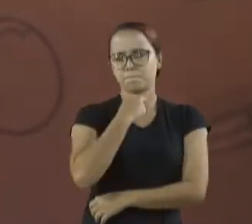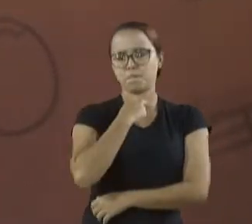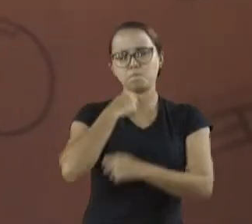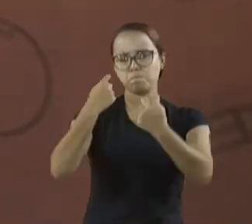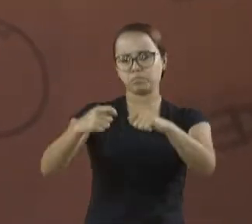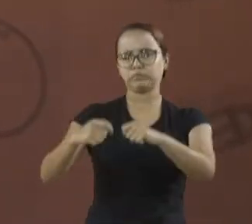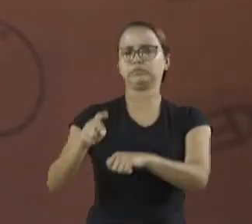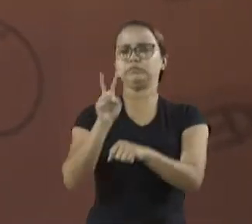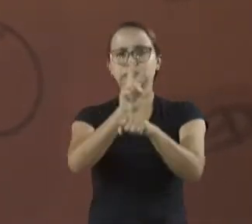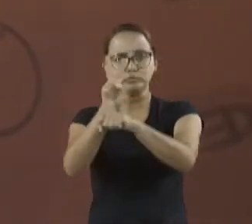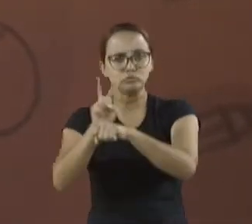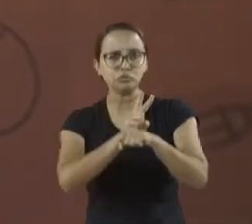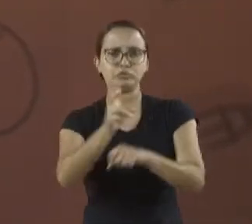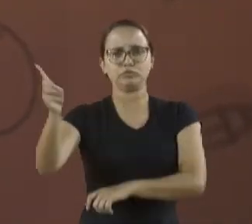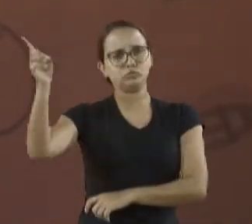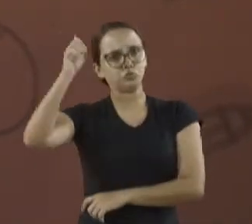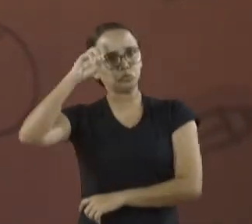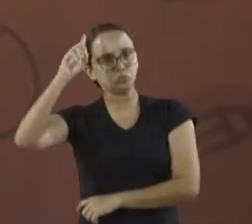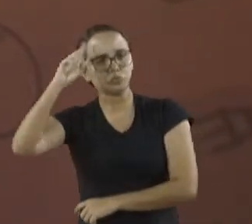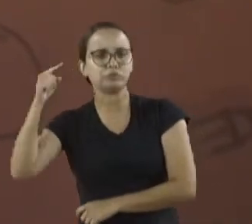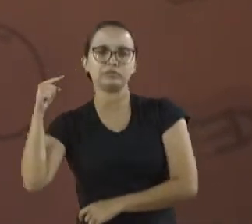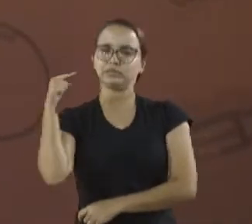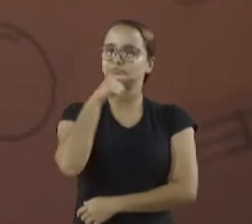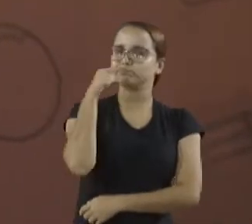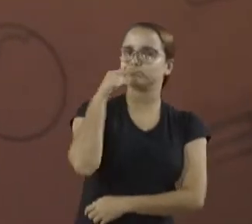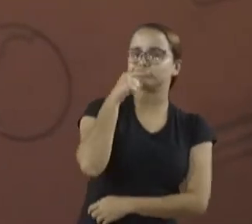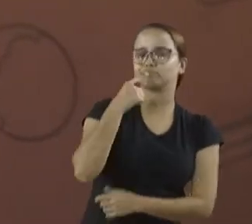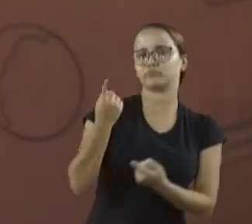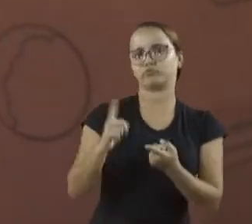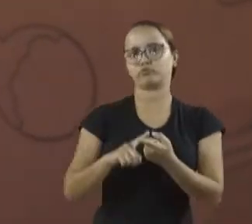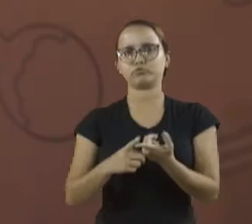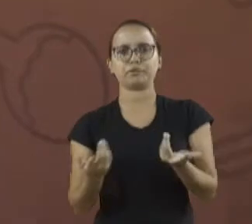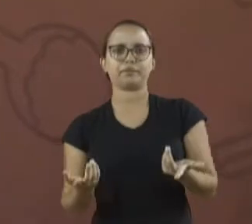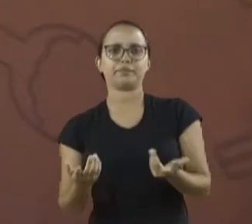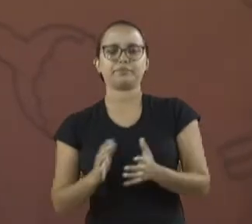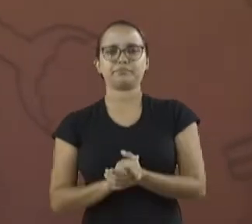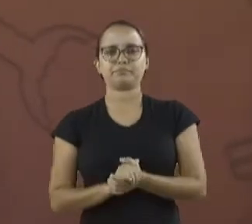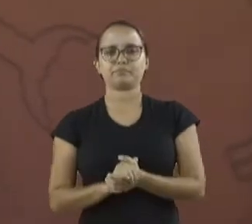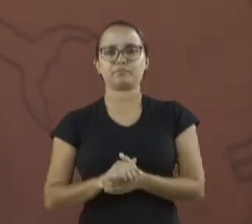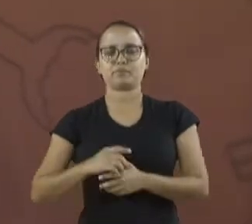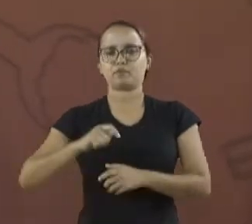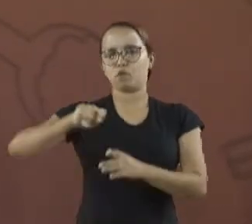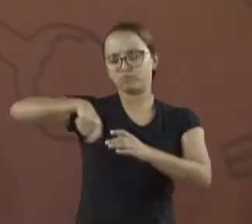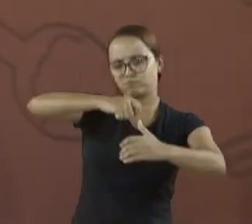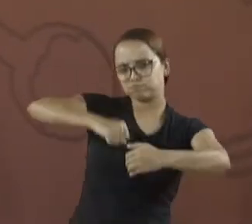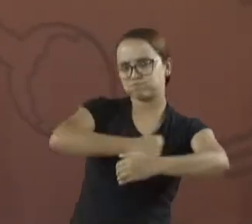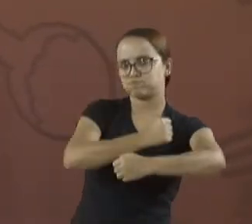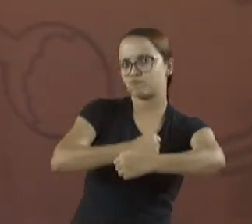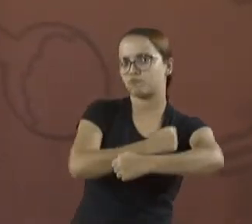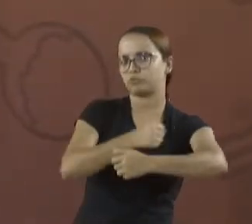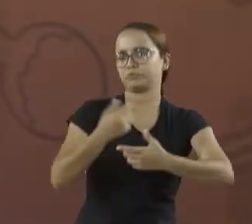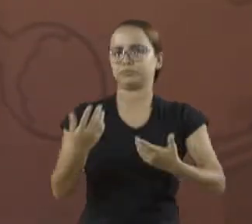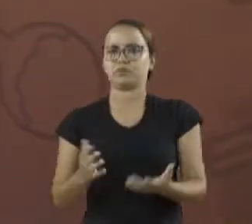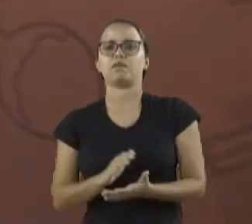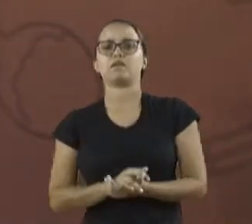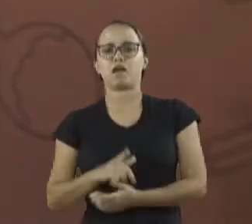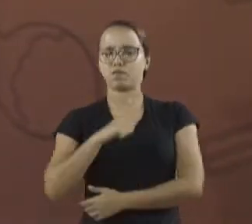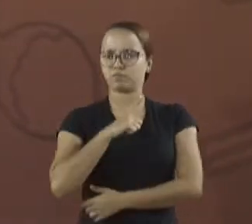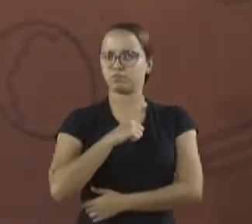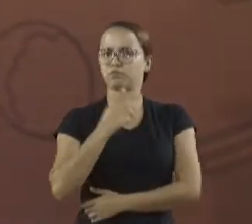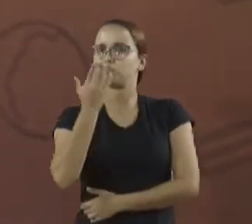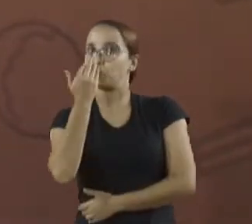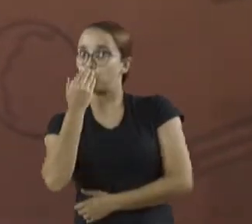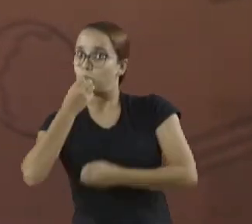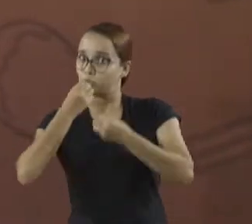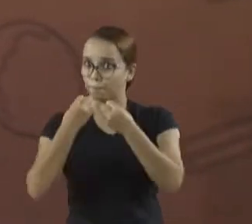diários. Ao escovar os dentes, ao fazer uma comida com uma boa